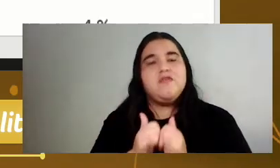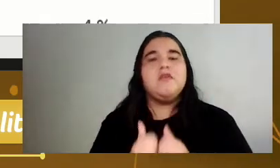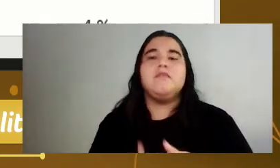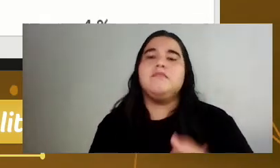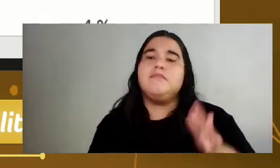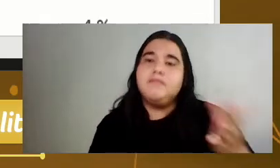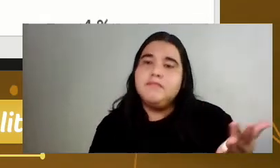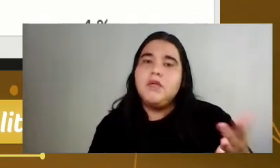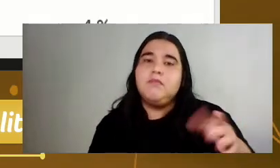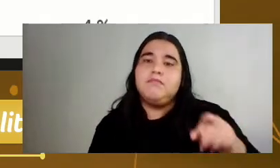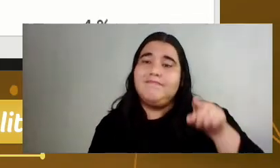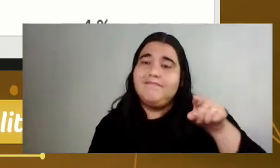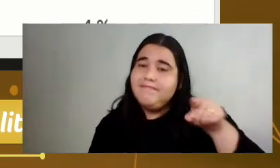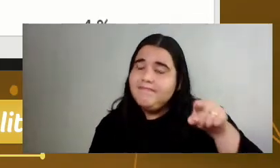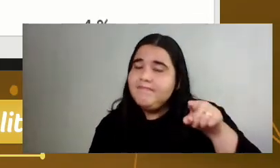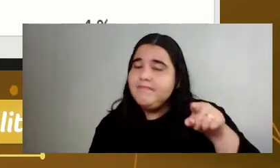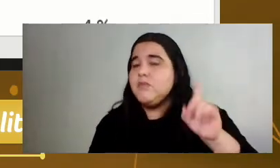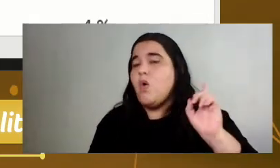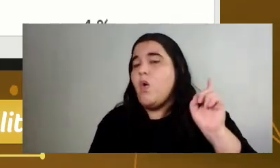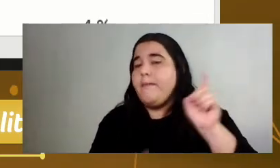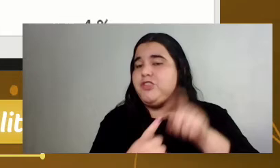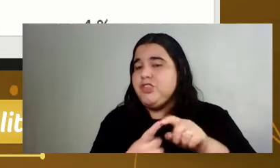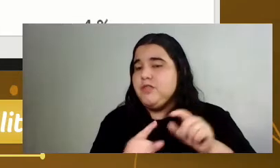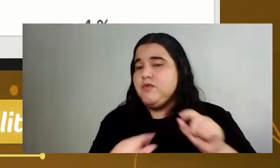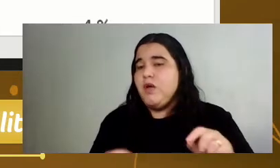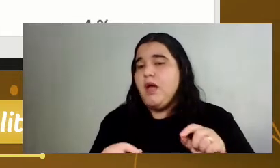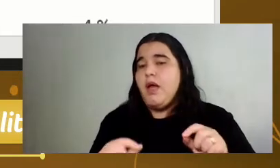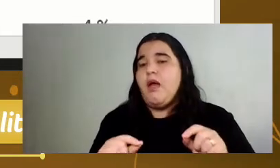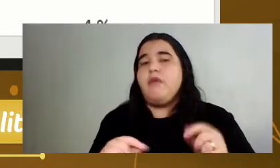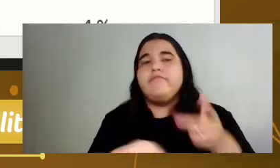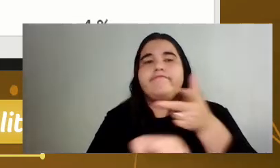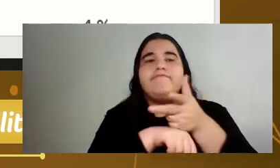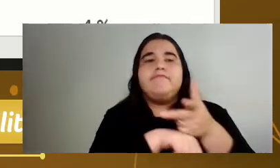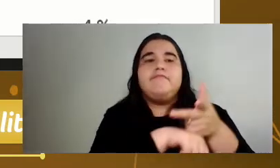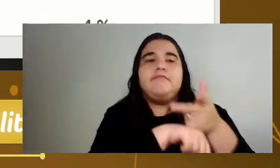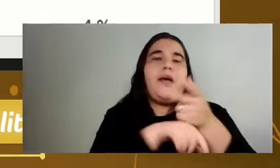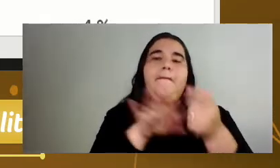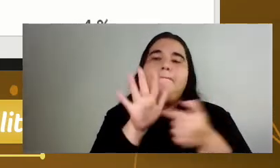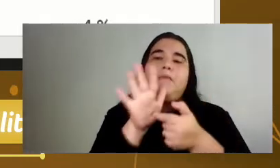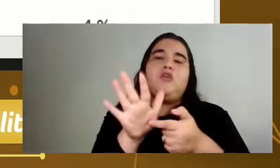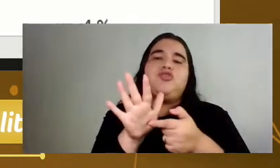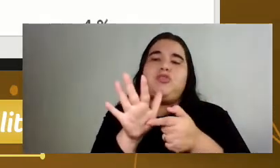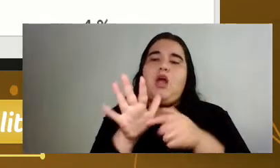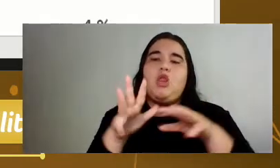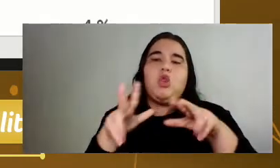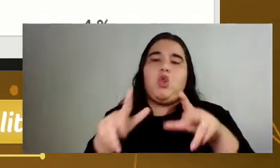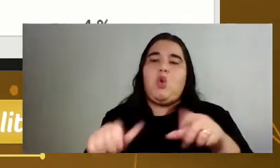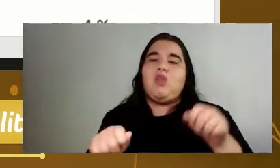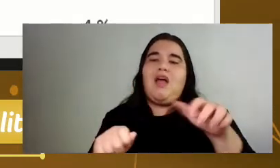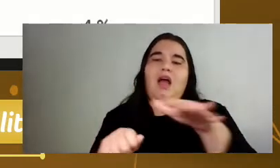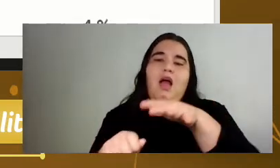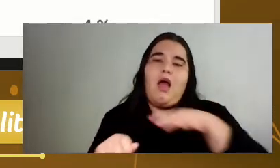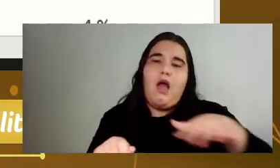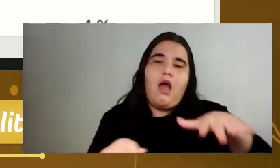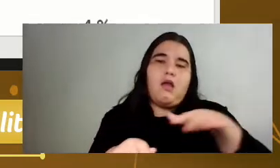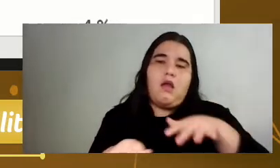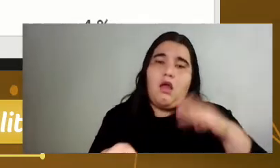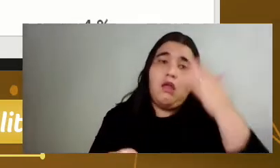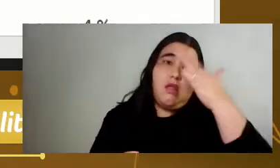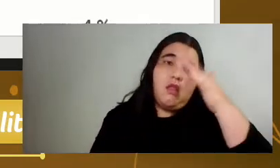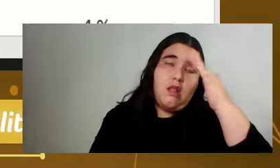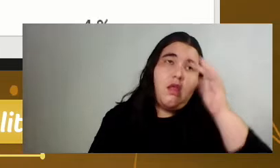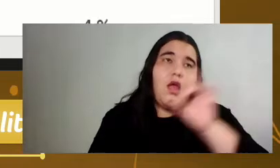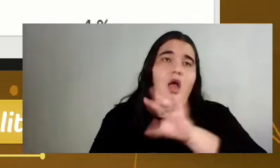proporcionar uma visão de como está a CHESS como um todo e termos também a visão por regional, como é que está a